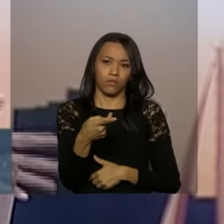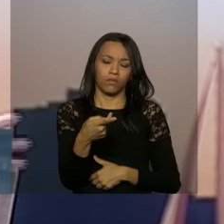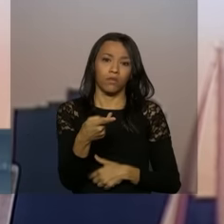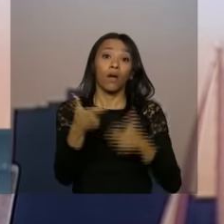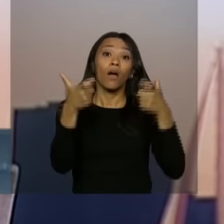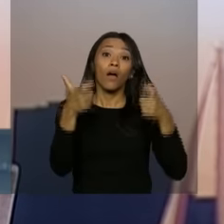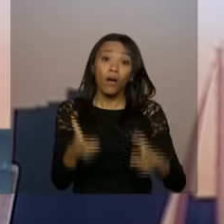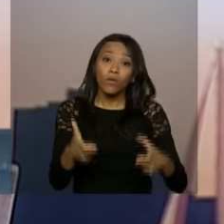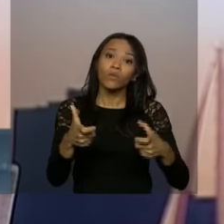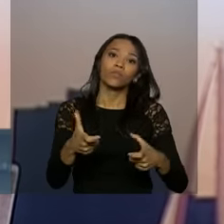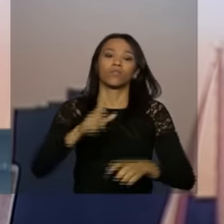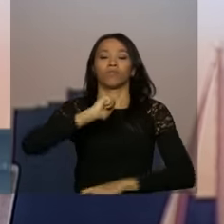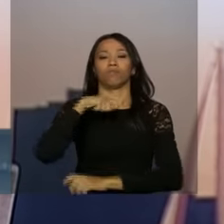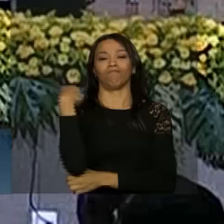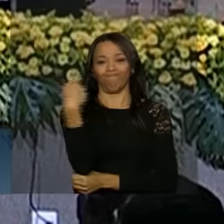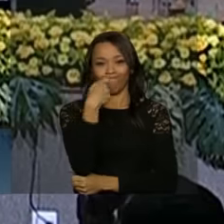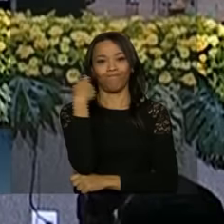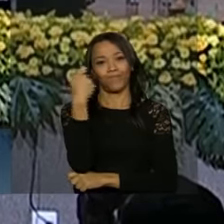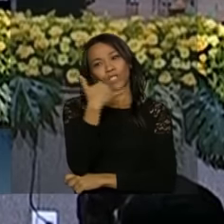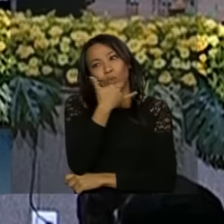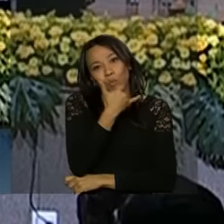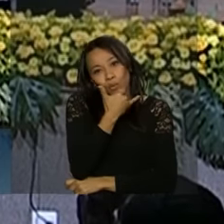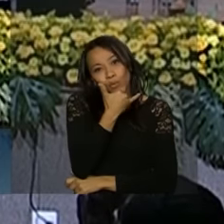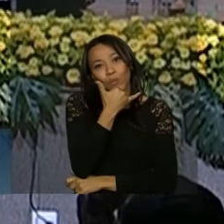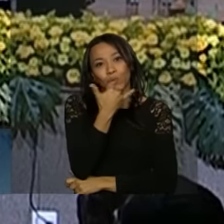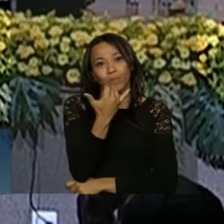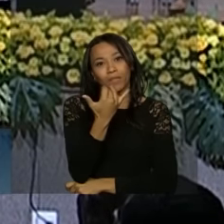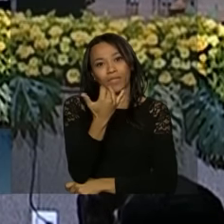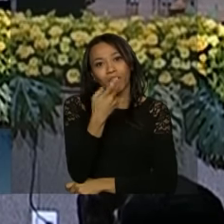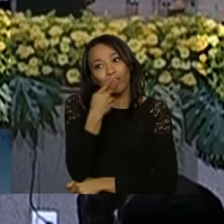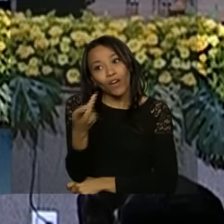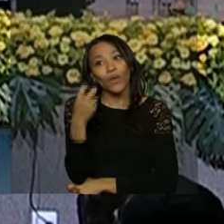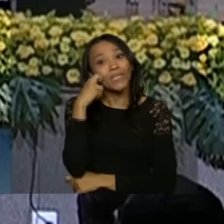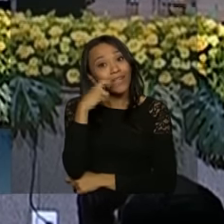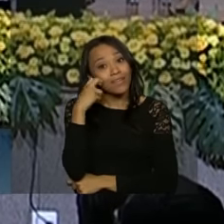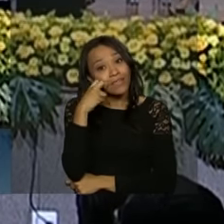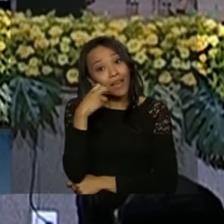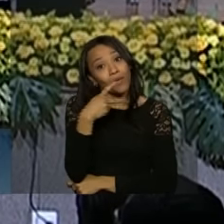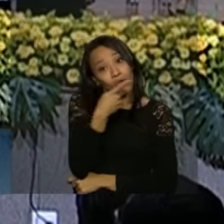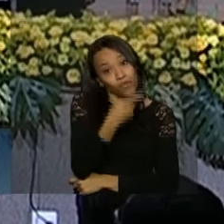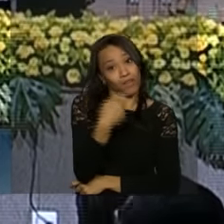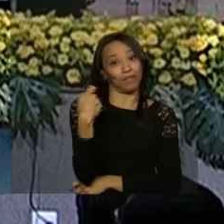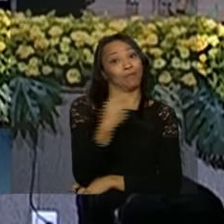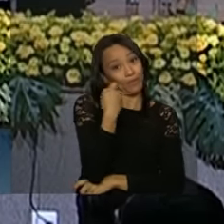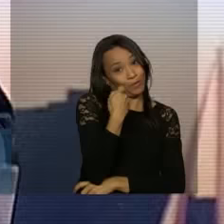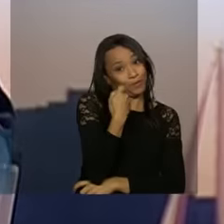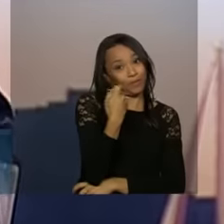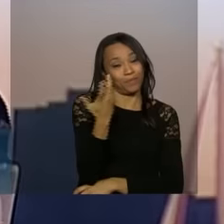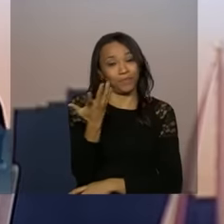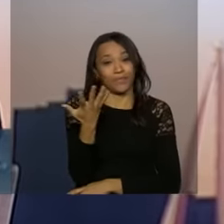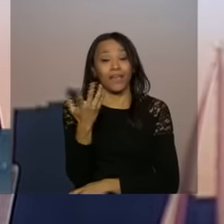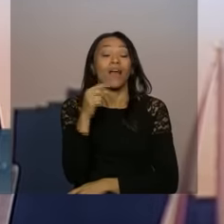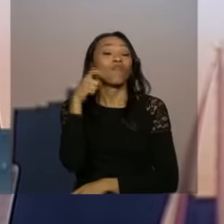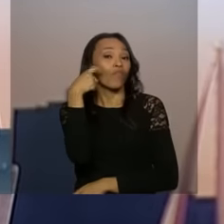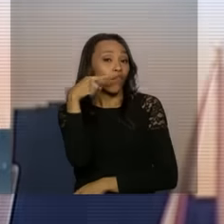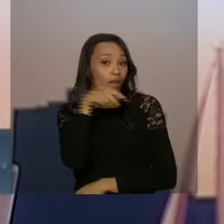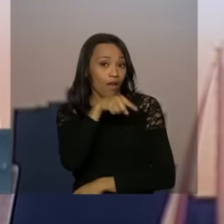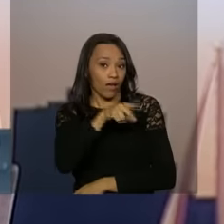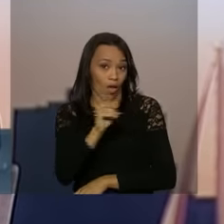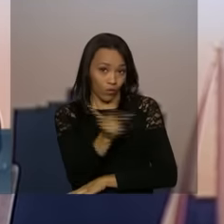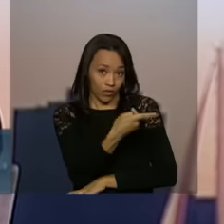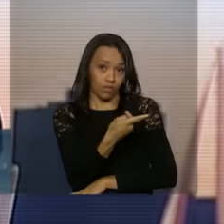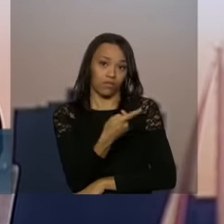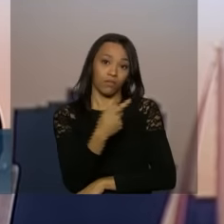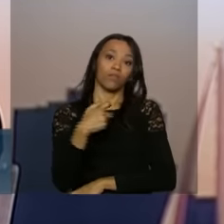Rio Grande do Sul. Vocês me desculpem, ele fala do Rio Grande do Norte, eu falo do Rio Grande do Sul. Foi lá no Rio Grande do Sul.